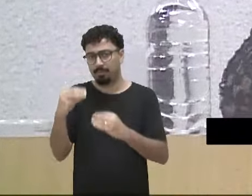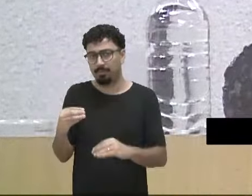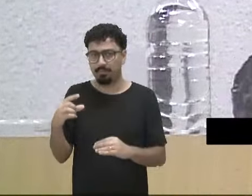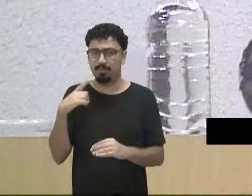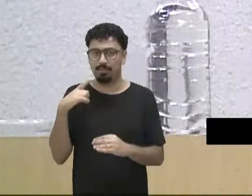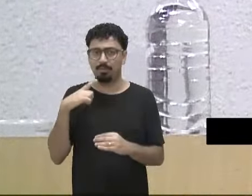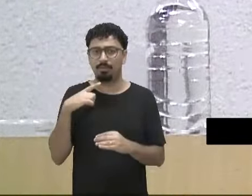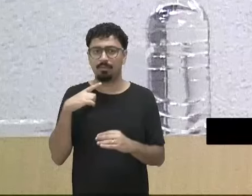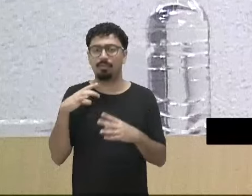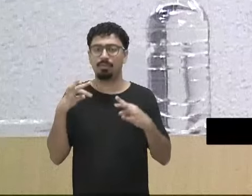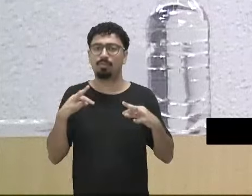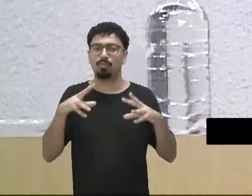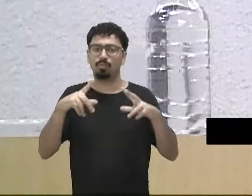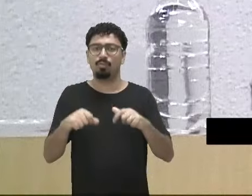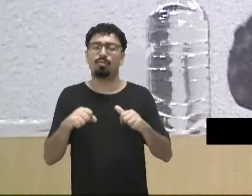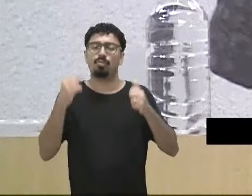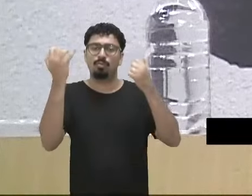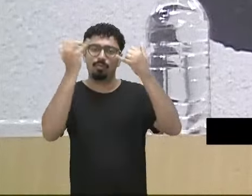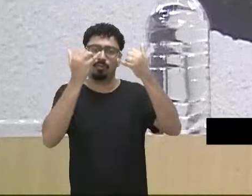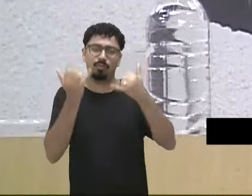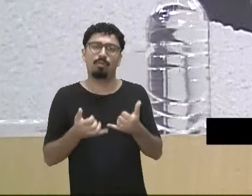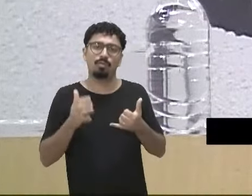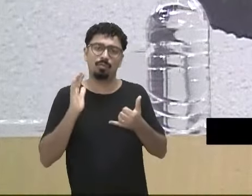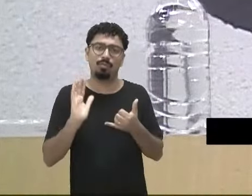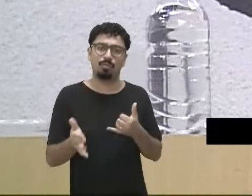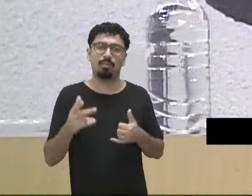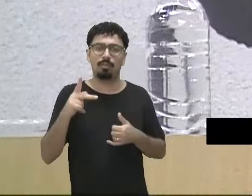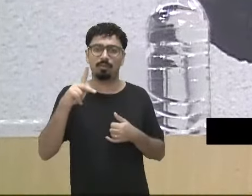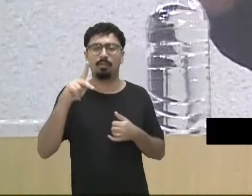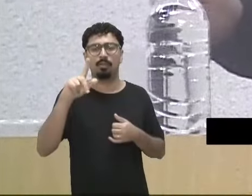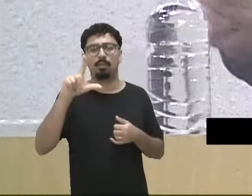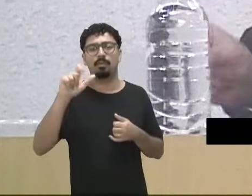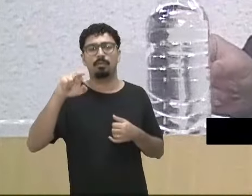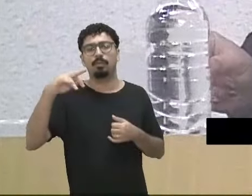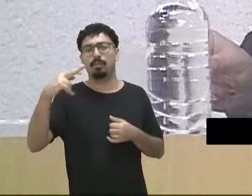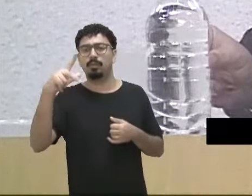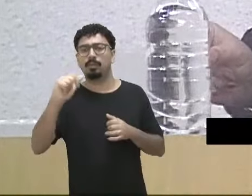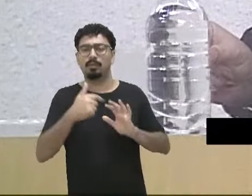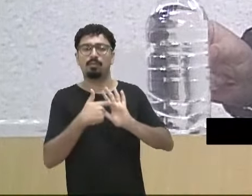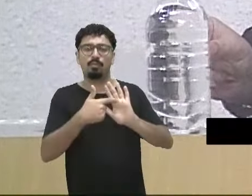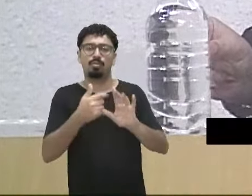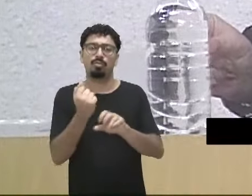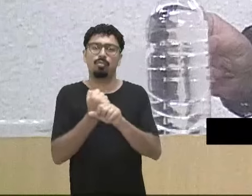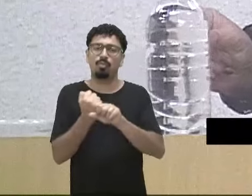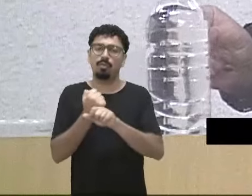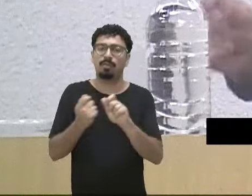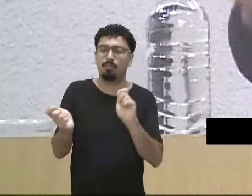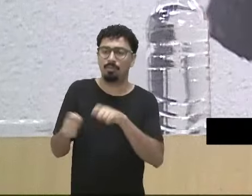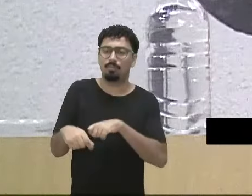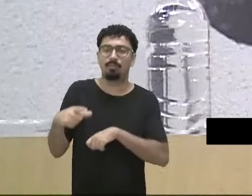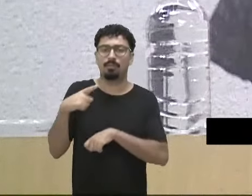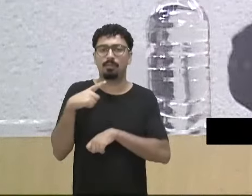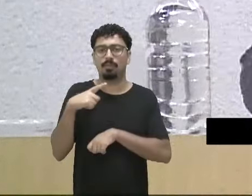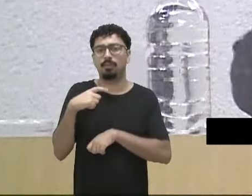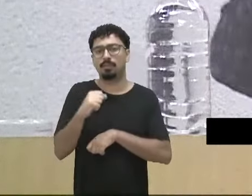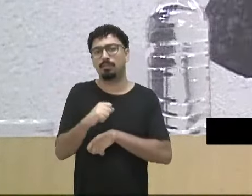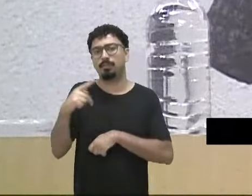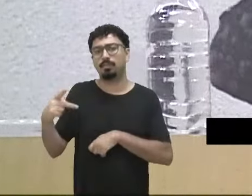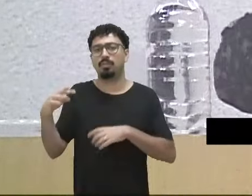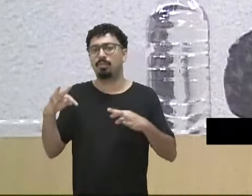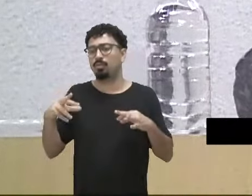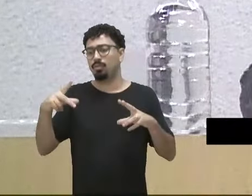toda travada, ela só preenche os dados dela e aí a planilha fica pintada ali no ano que ela possivelmente vai se aposentar. Isso em todas as